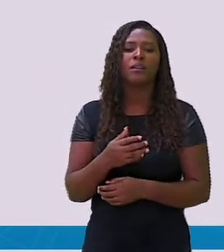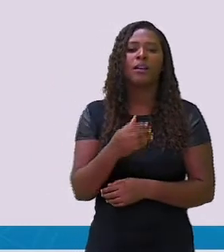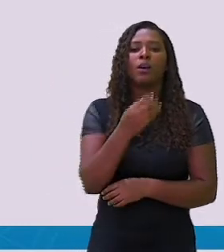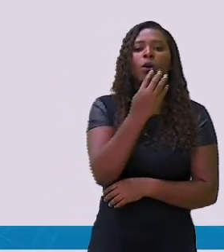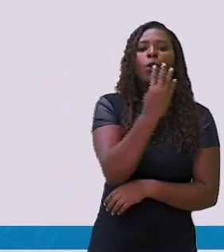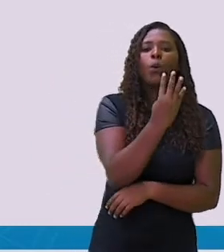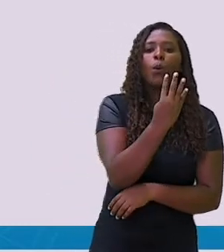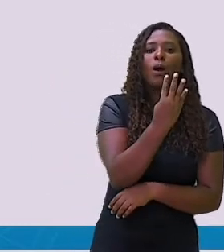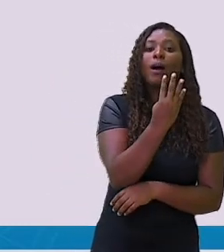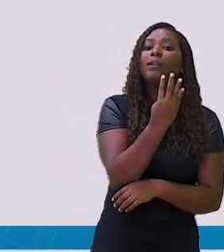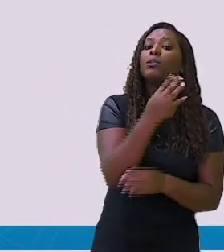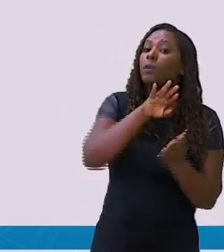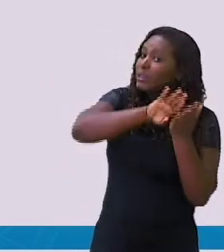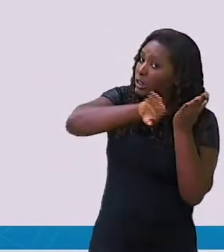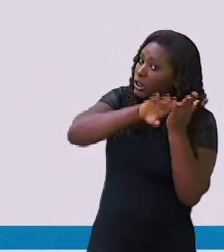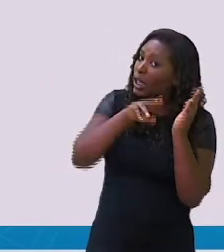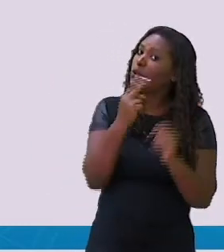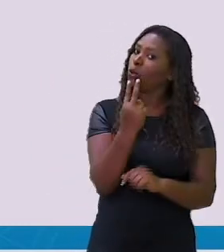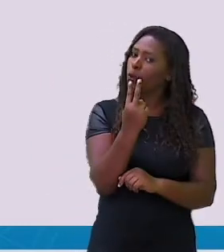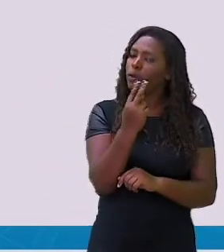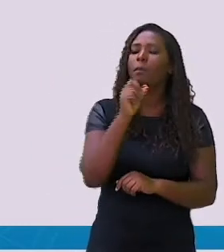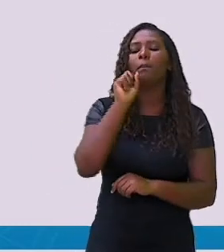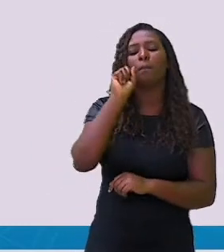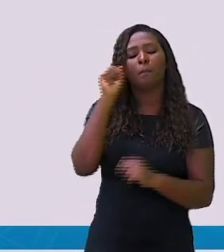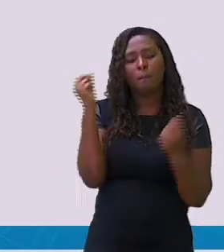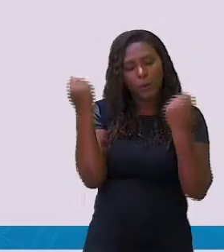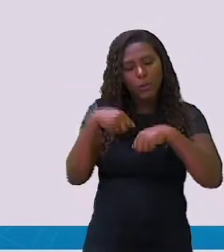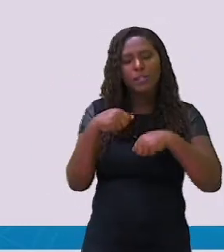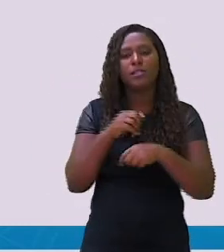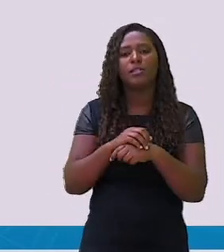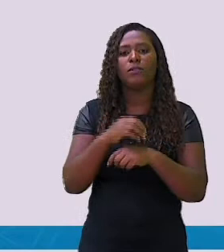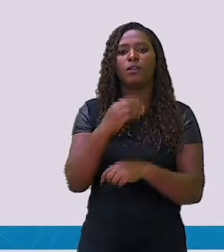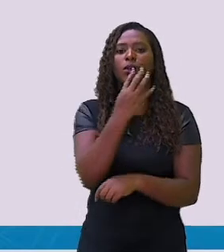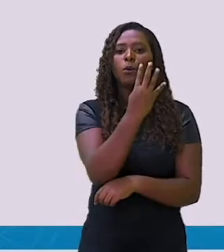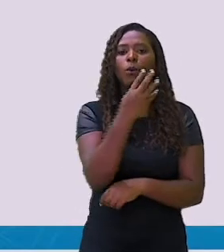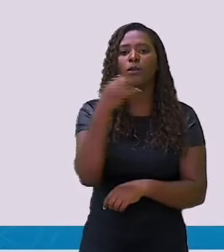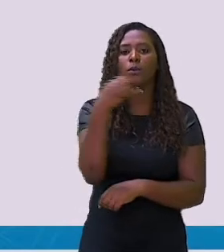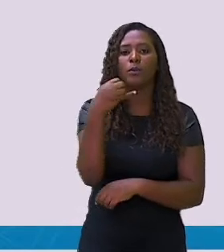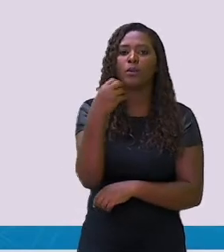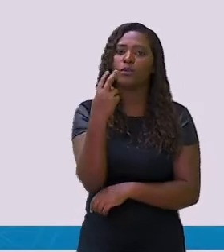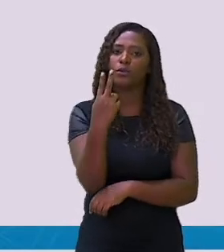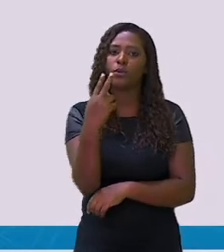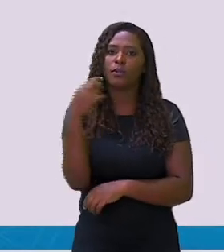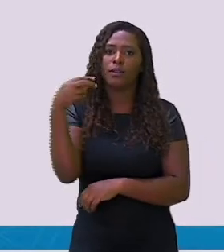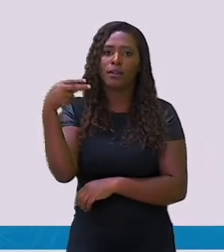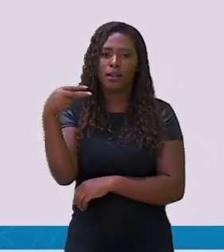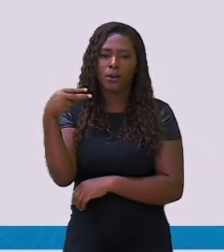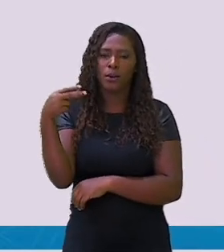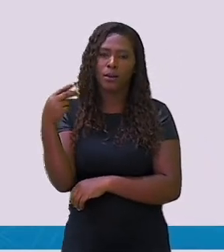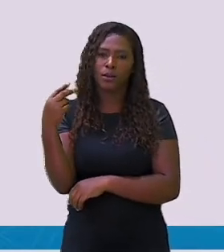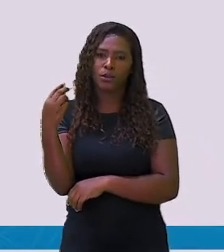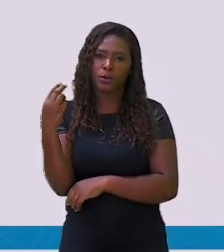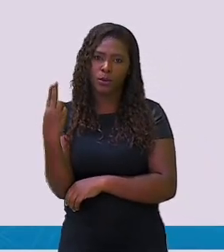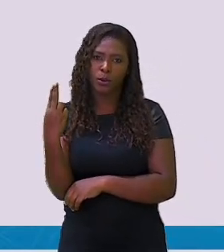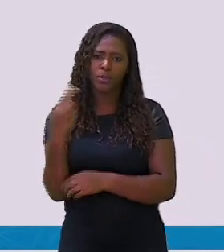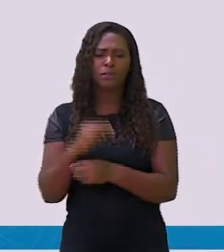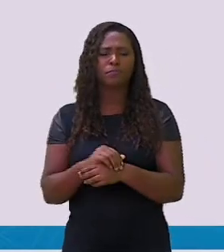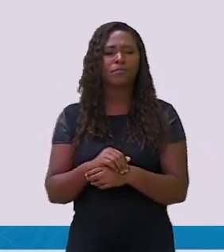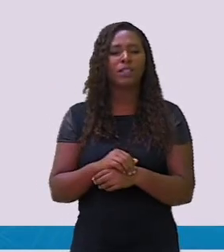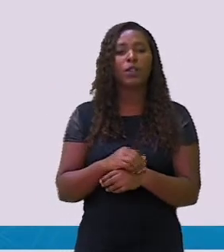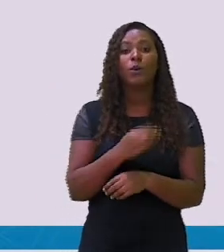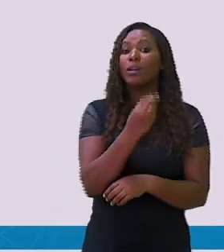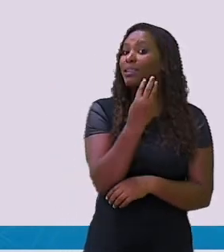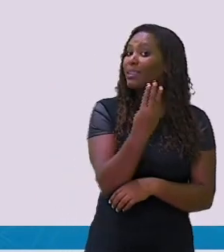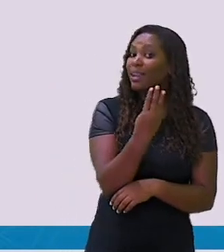quatro eu posso tirar 24 - 22 agora três eu não posso tirar oito eu vou